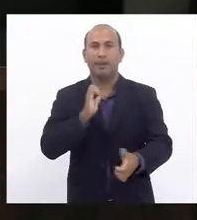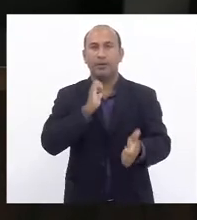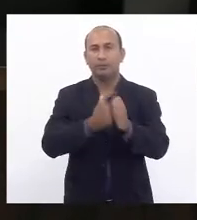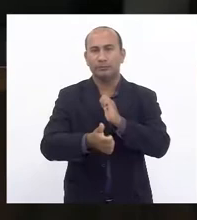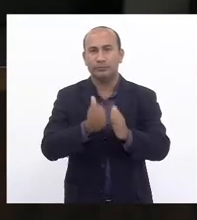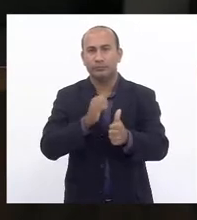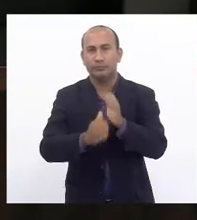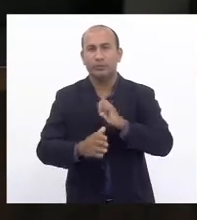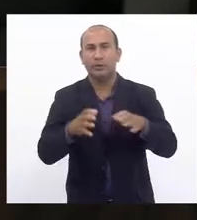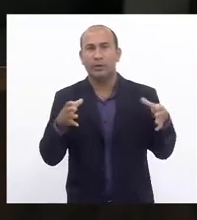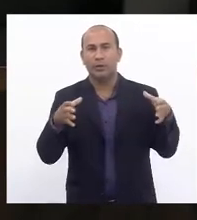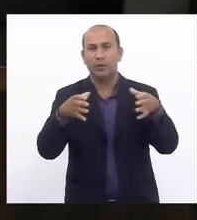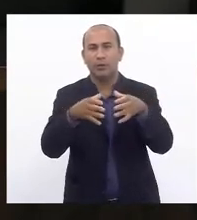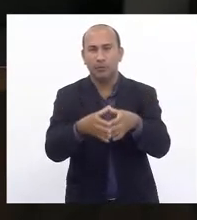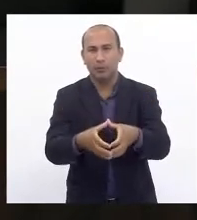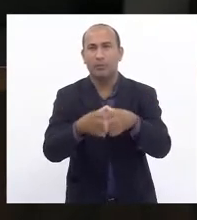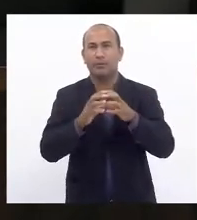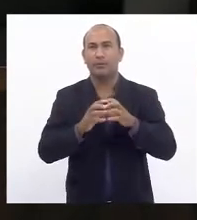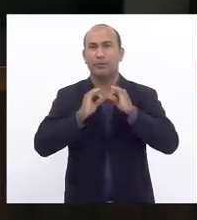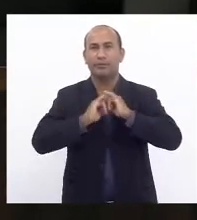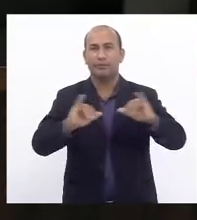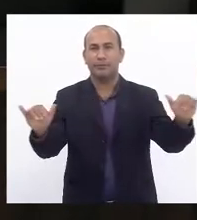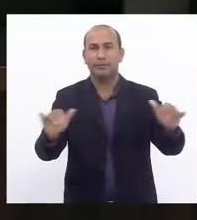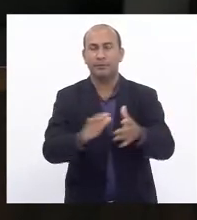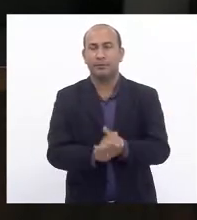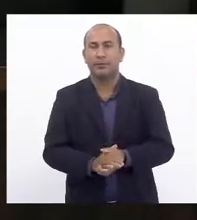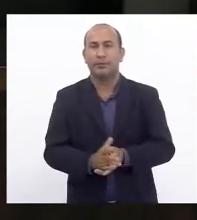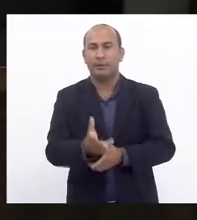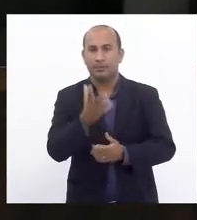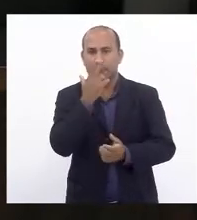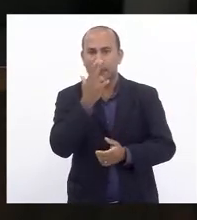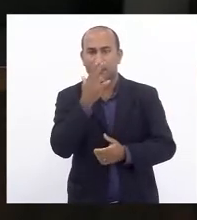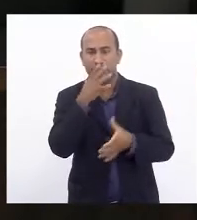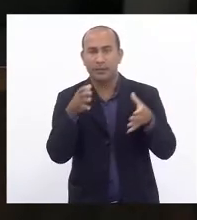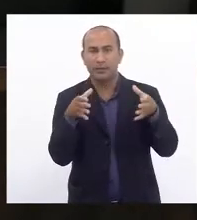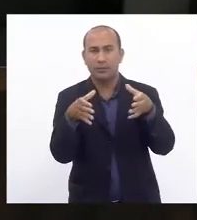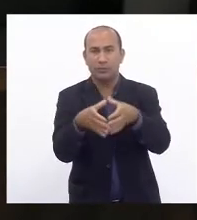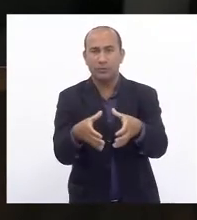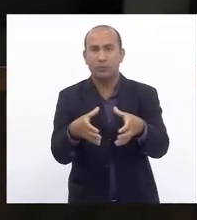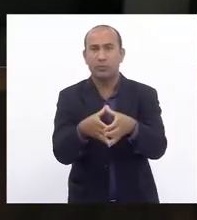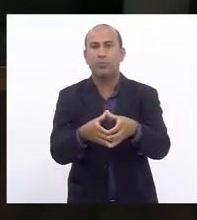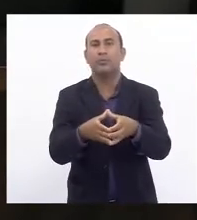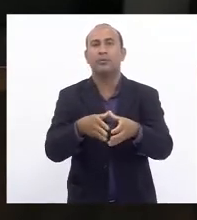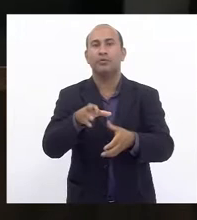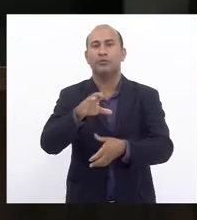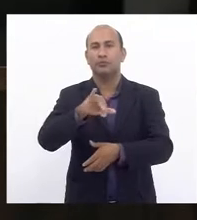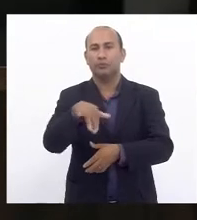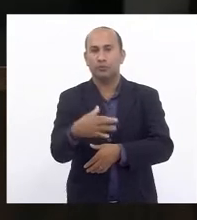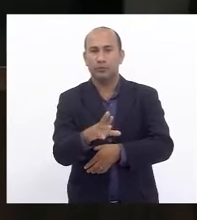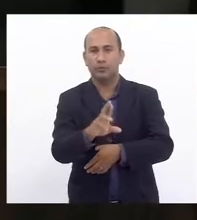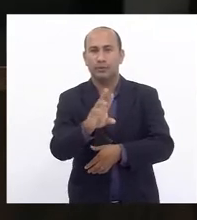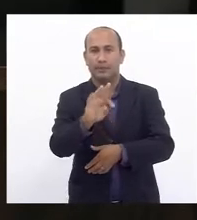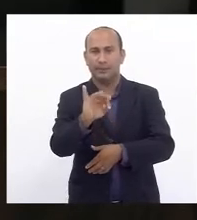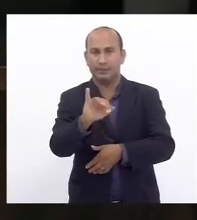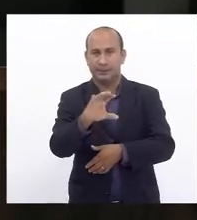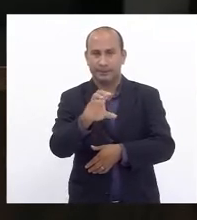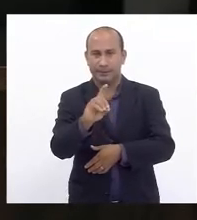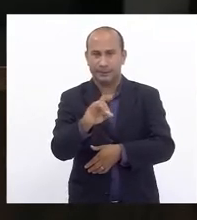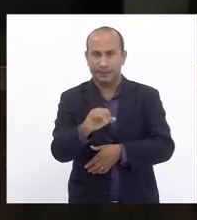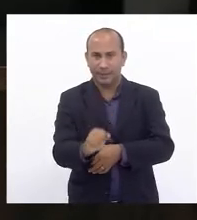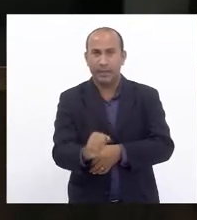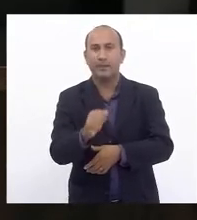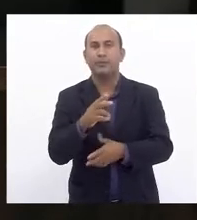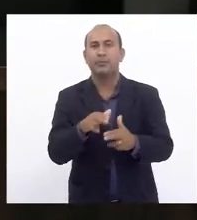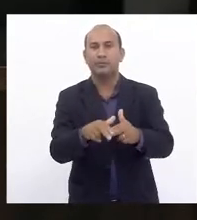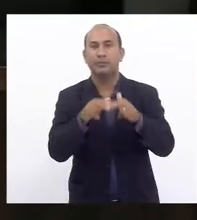e aos clubes formadores na forma que menciona. Pareceres da Comissão de Constituição e Justiça pela juridicidade, esporte e lazer favorável, da